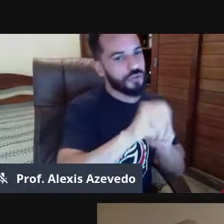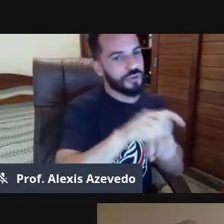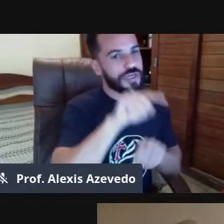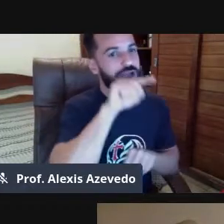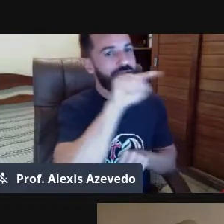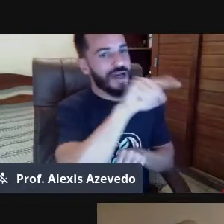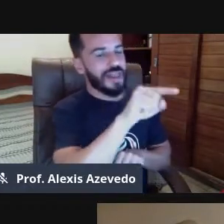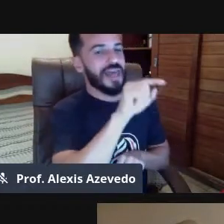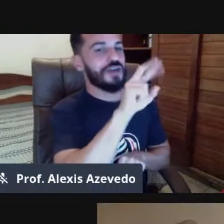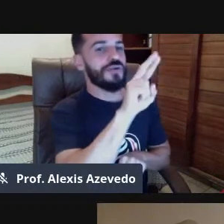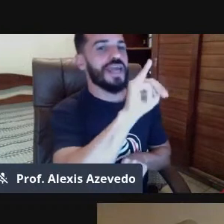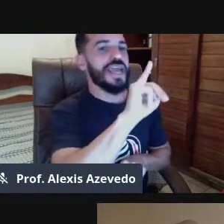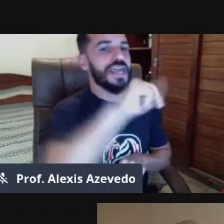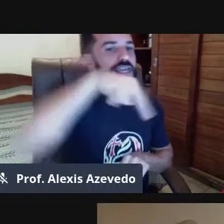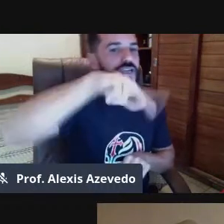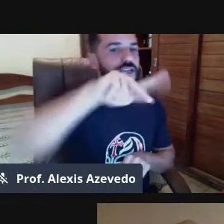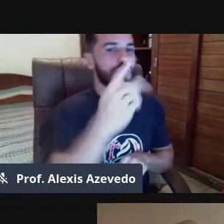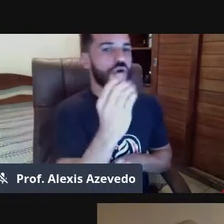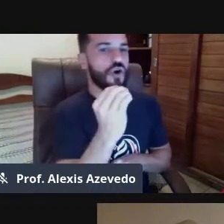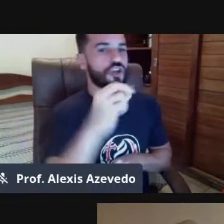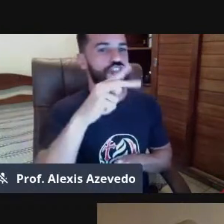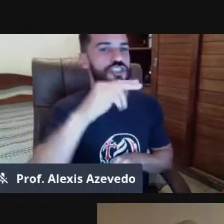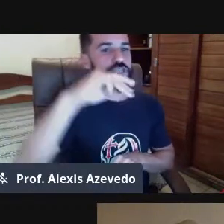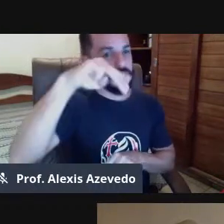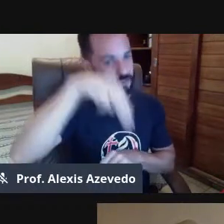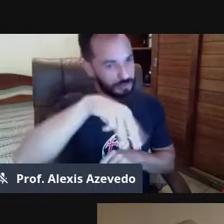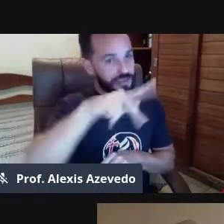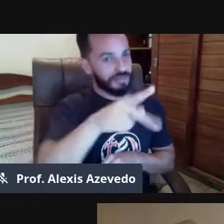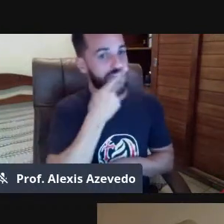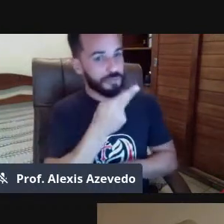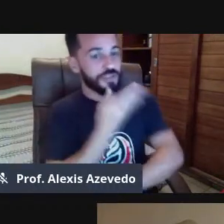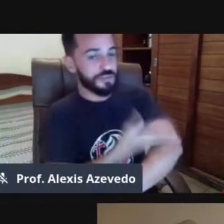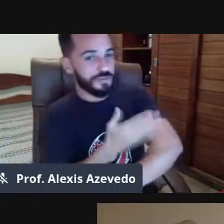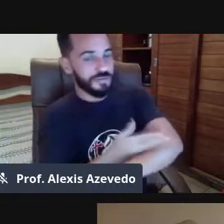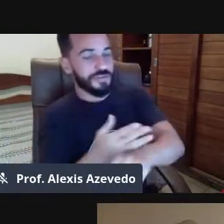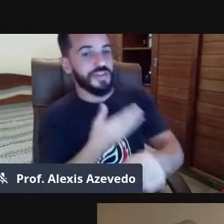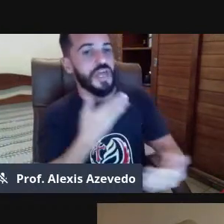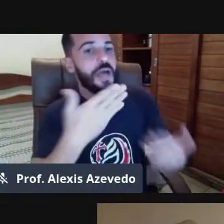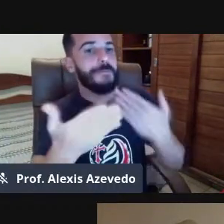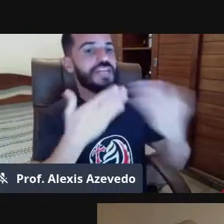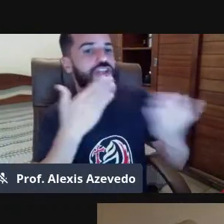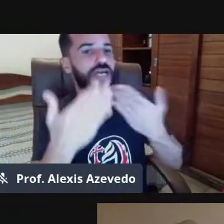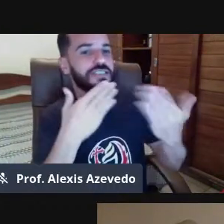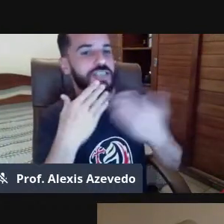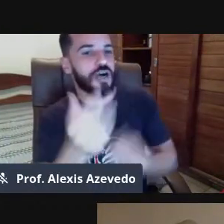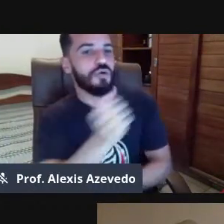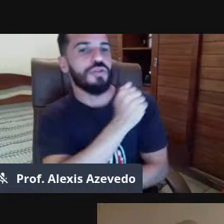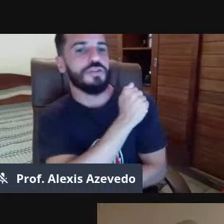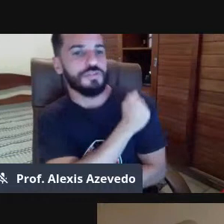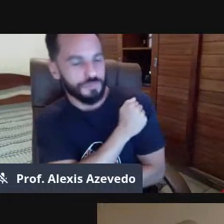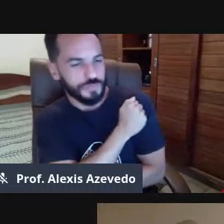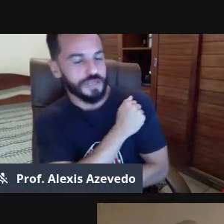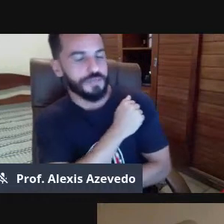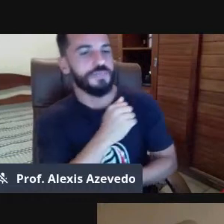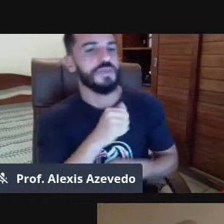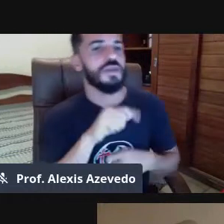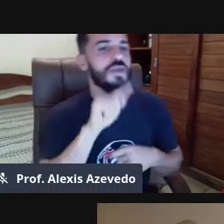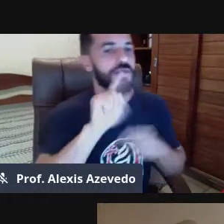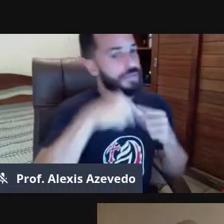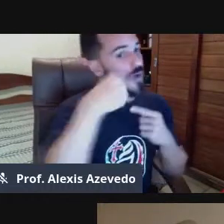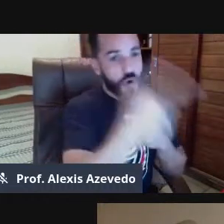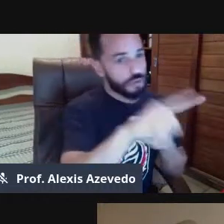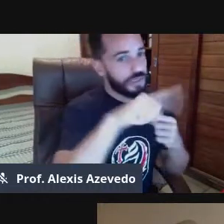teve lá no Instituto Inhotim, né, com essa questão da mediação dos educativos, que é uma outra